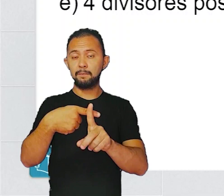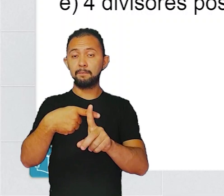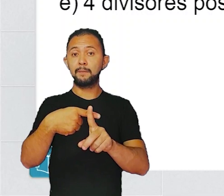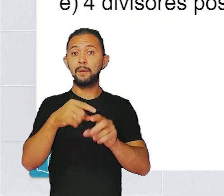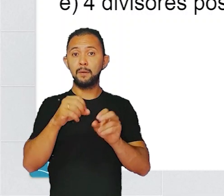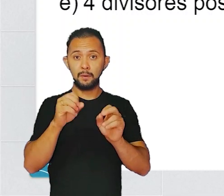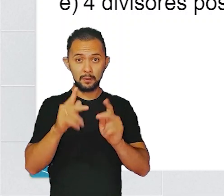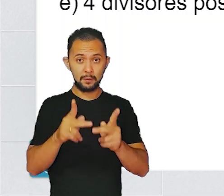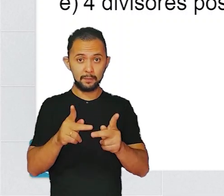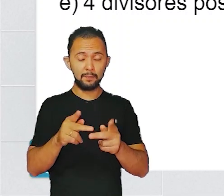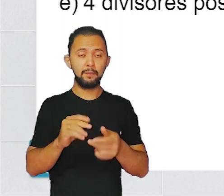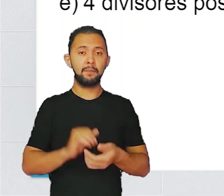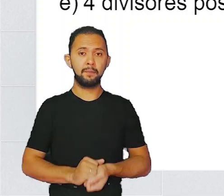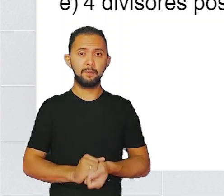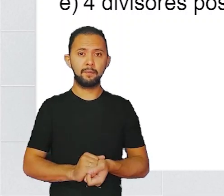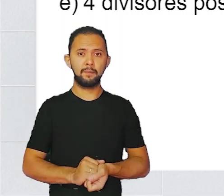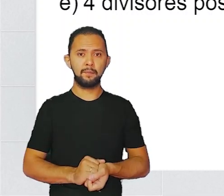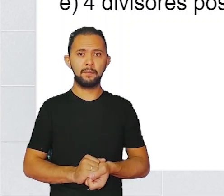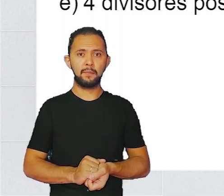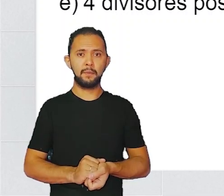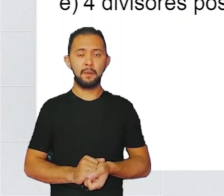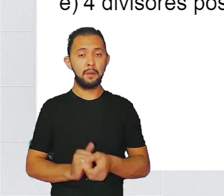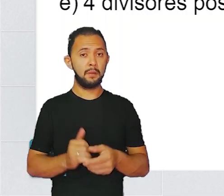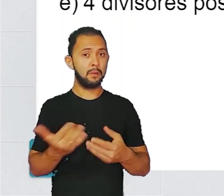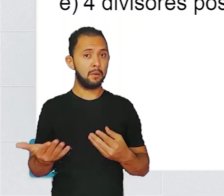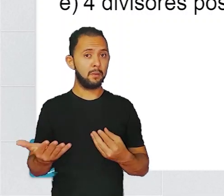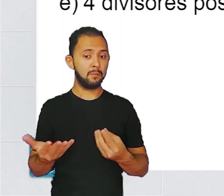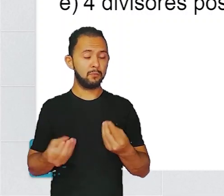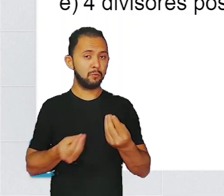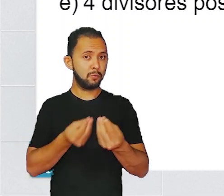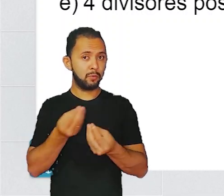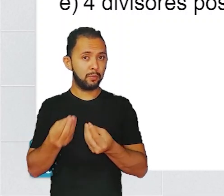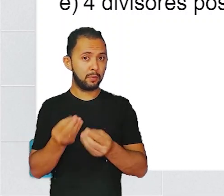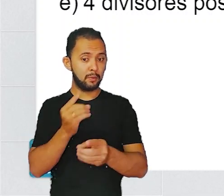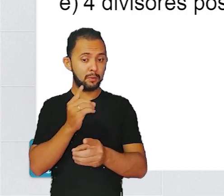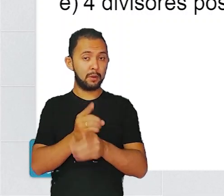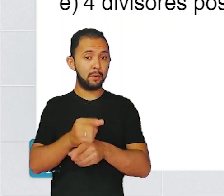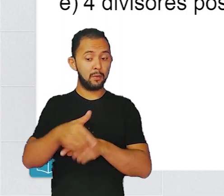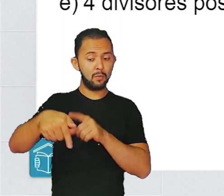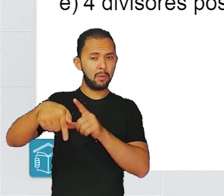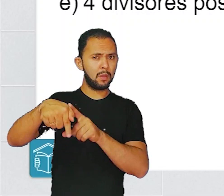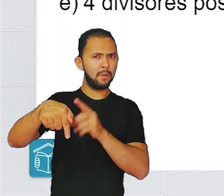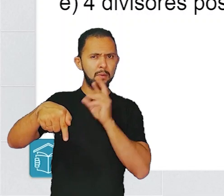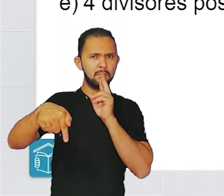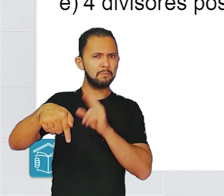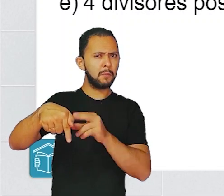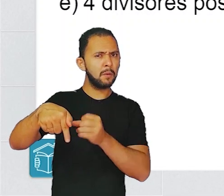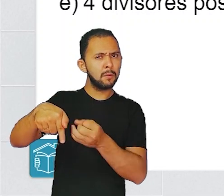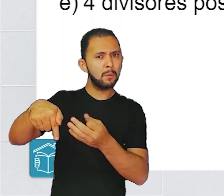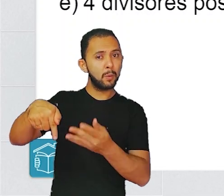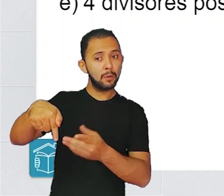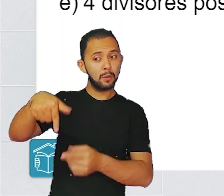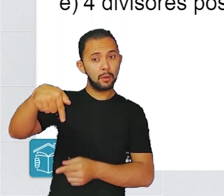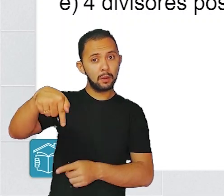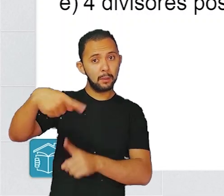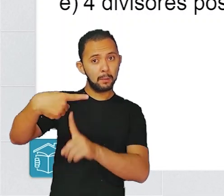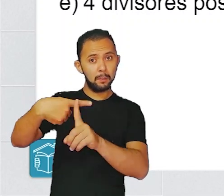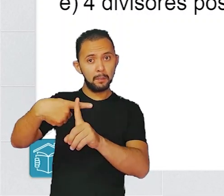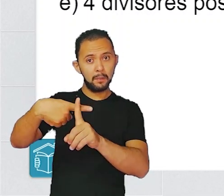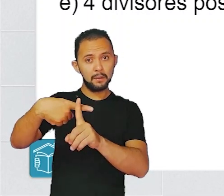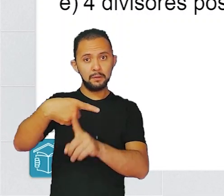para determinar os positivos. Agora aqui, ó, para esse mesmo valor de q, o número q mais 2